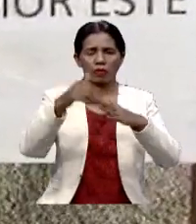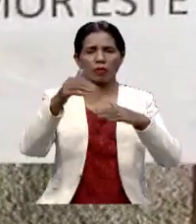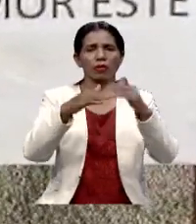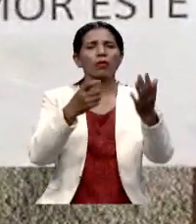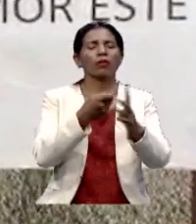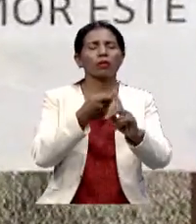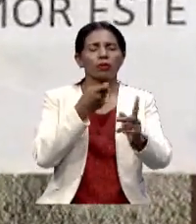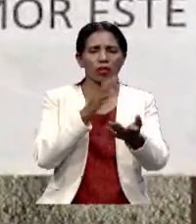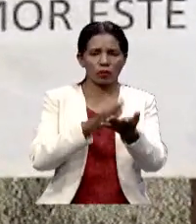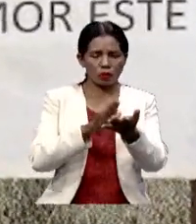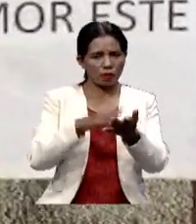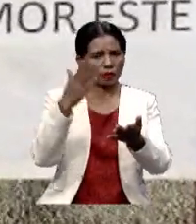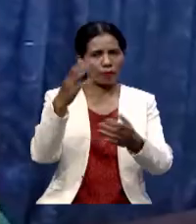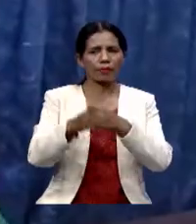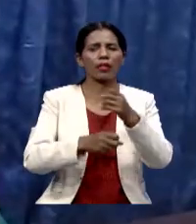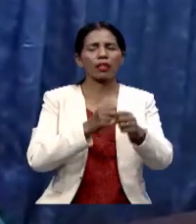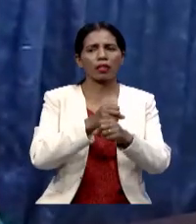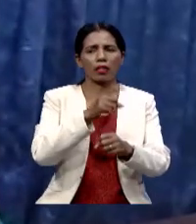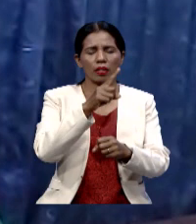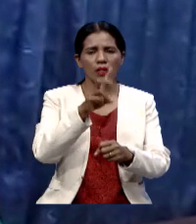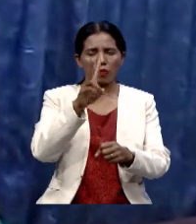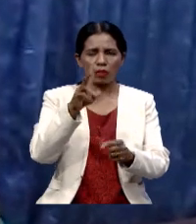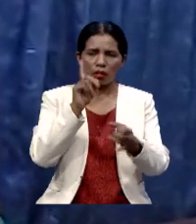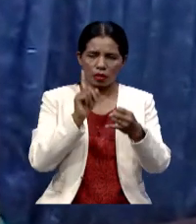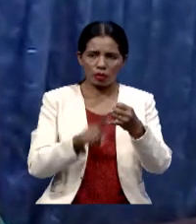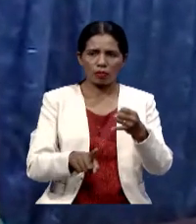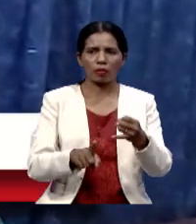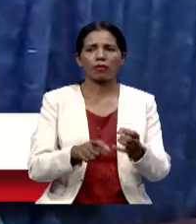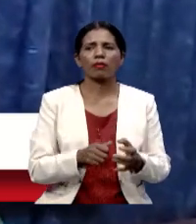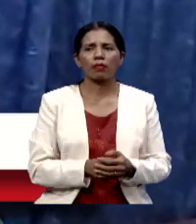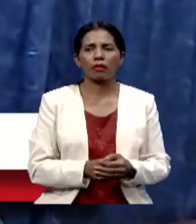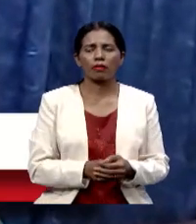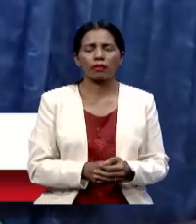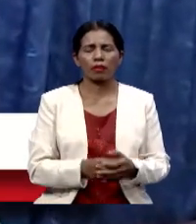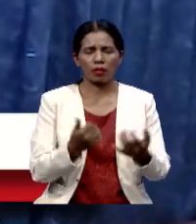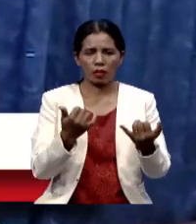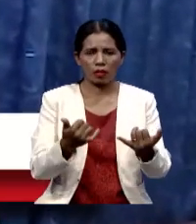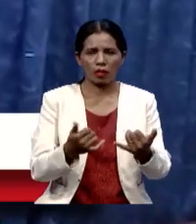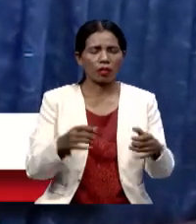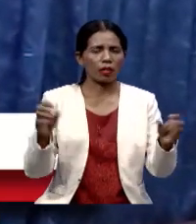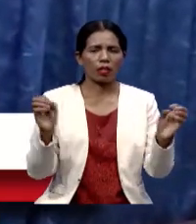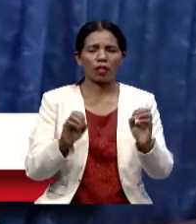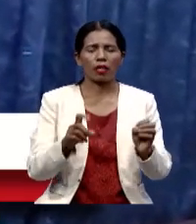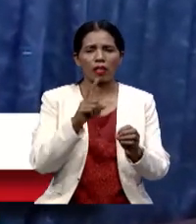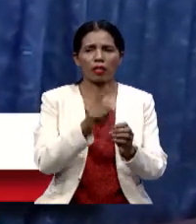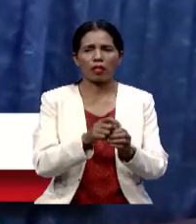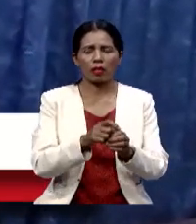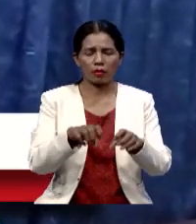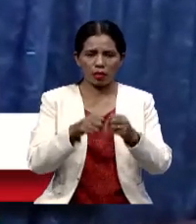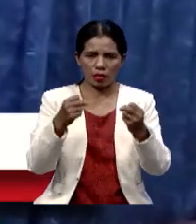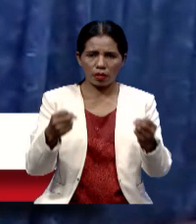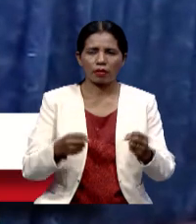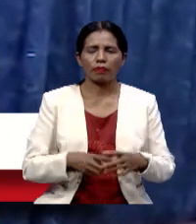refere. Tina ainda lua ikus ne nia condição memang lausa grave liu, mas